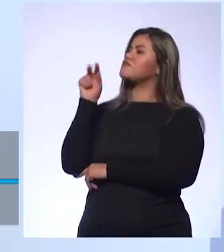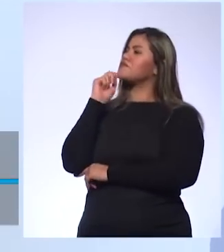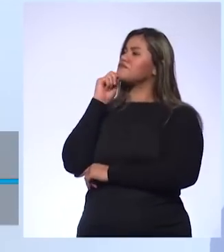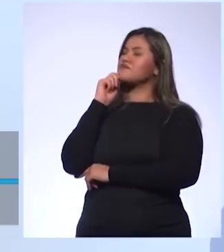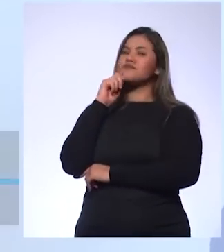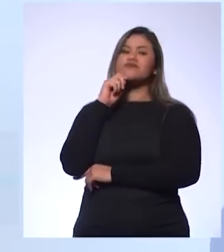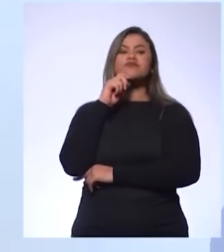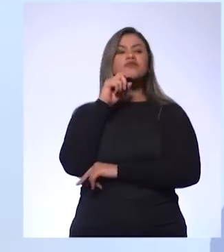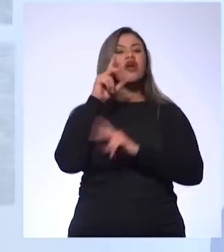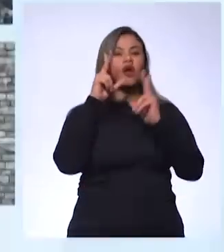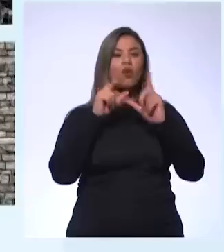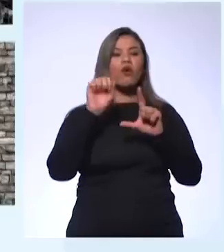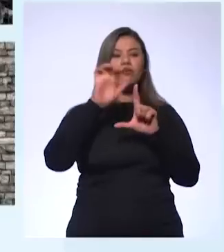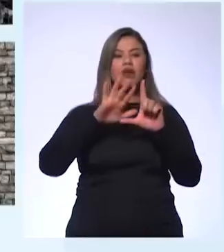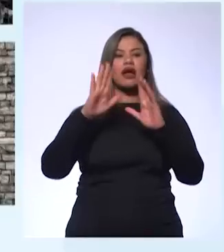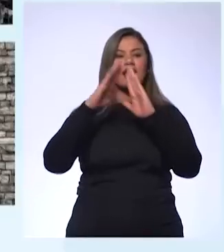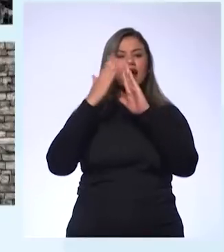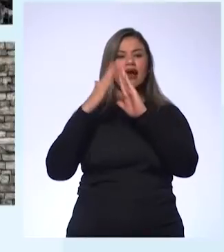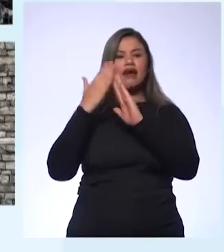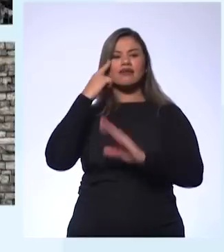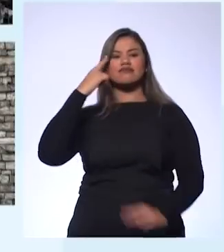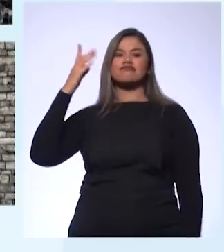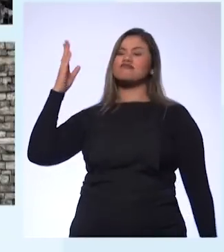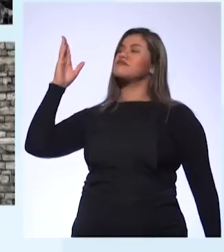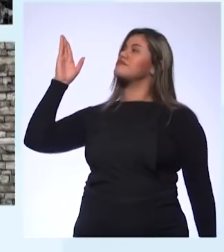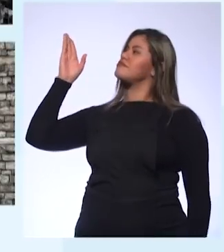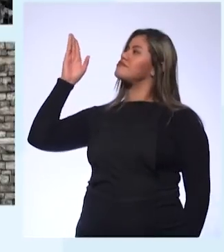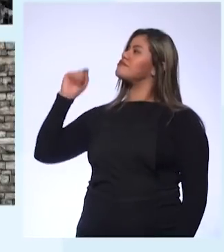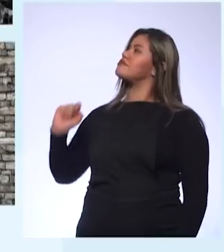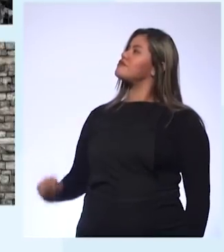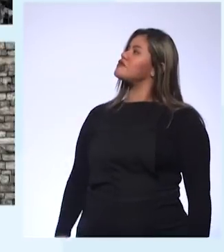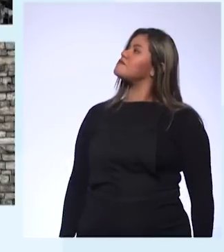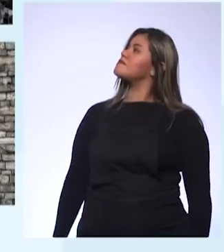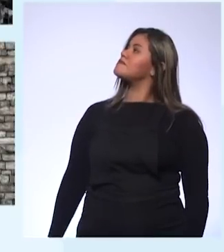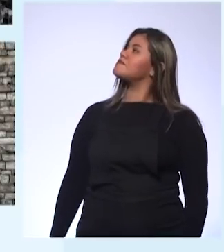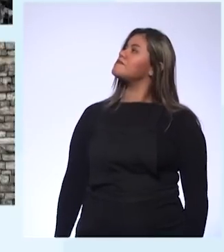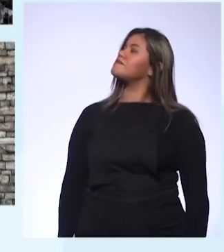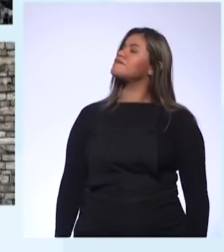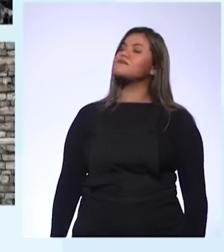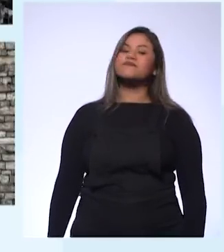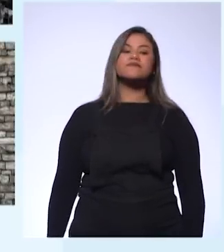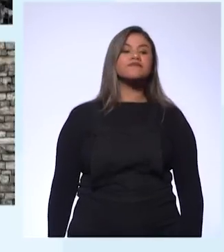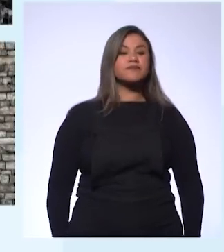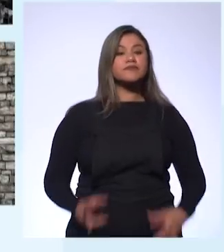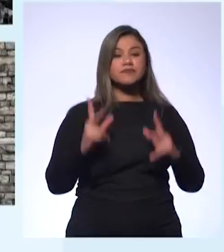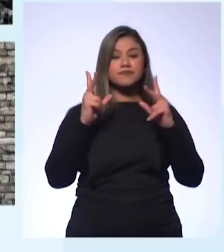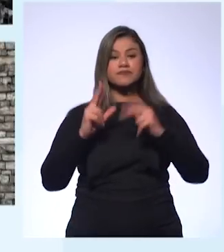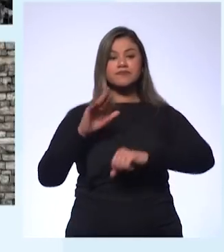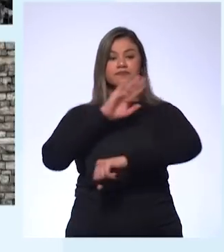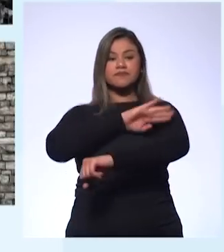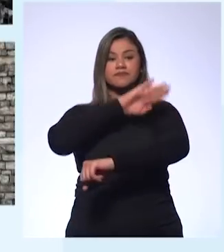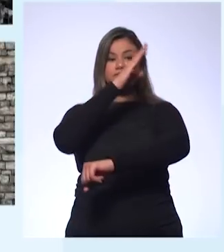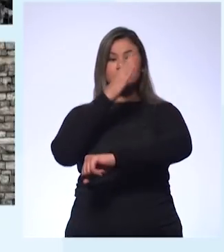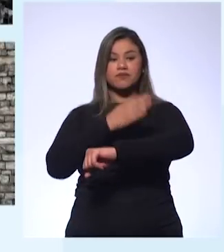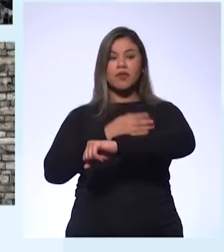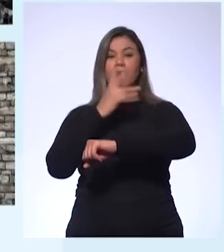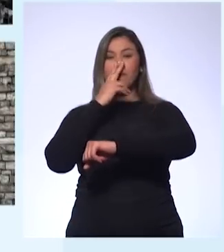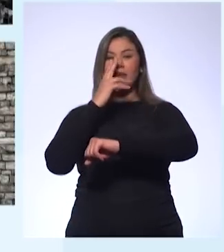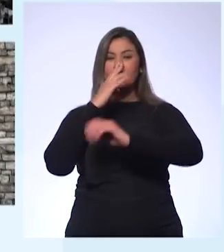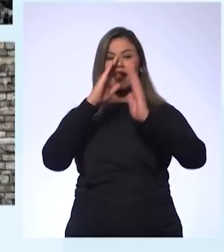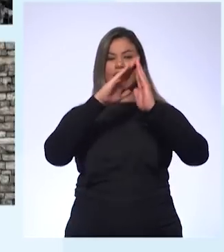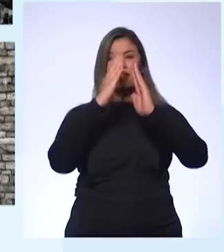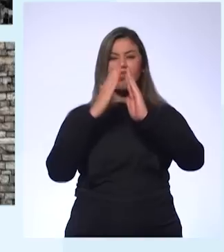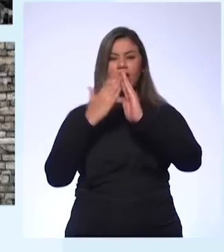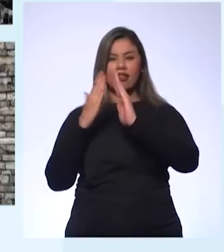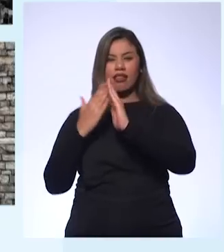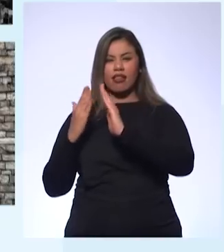várias casinhas. E é bem assim, quando a gente tem no morro, uma parece que está sobreposta à Sim. outra,